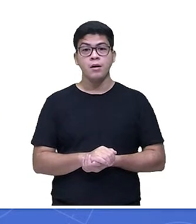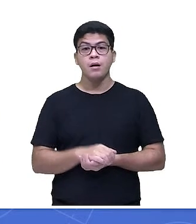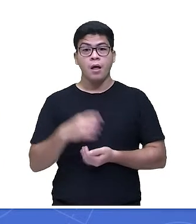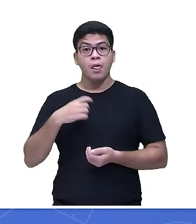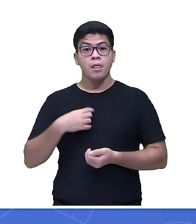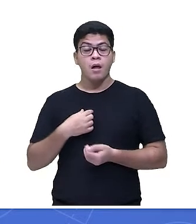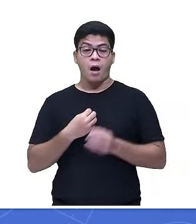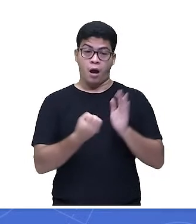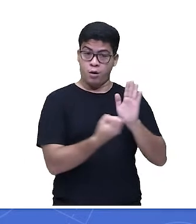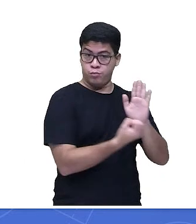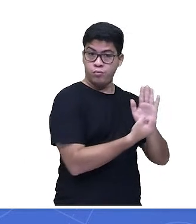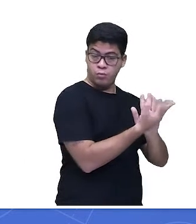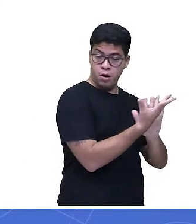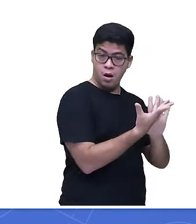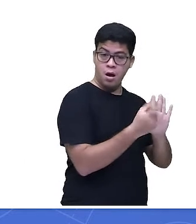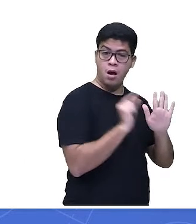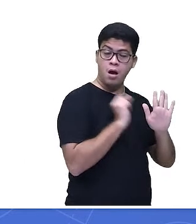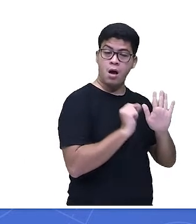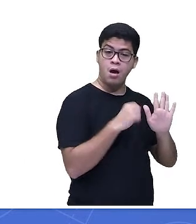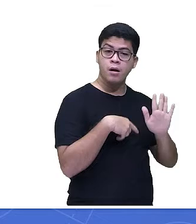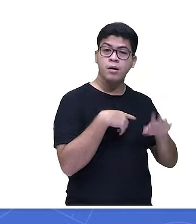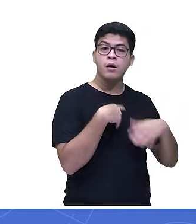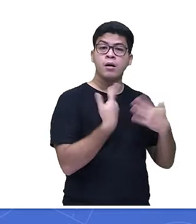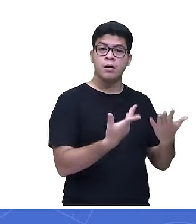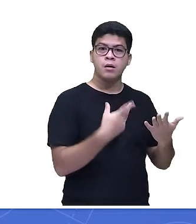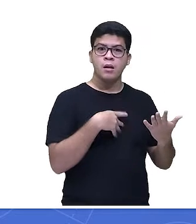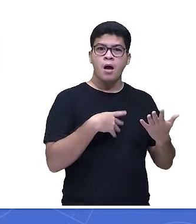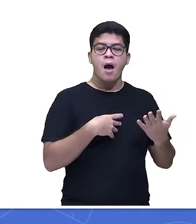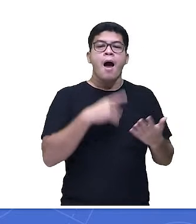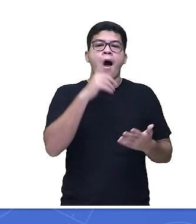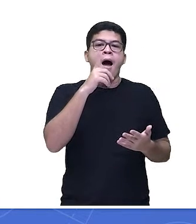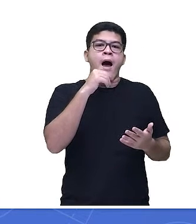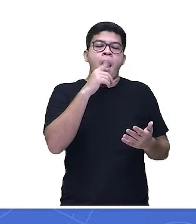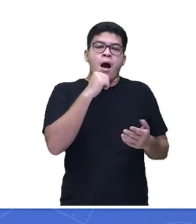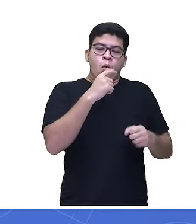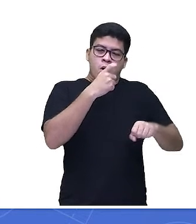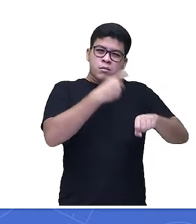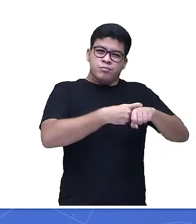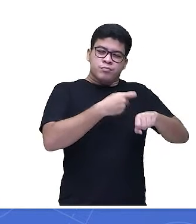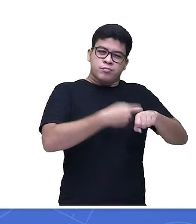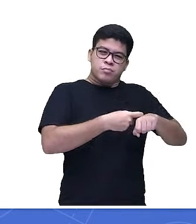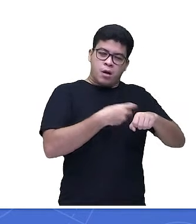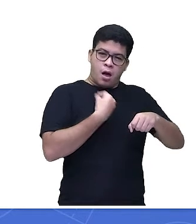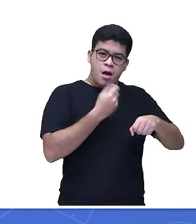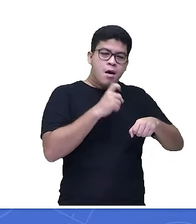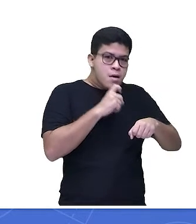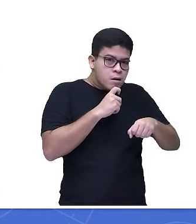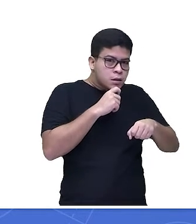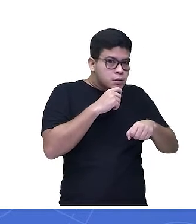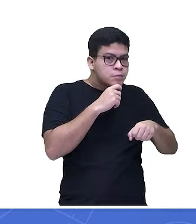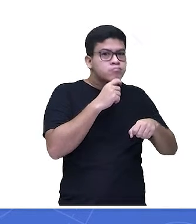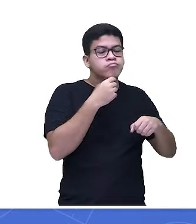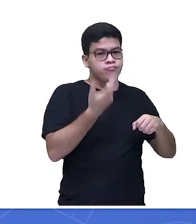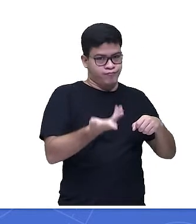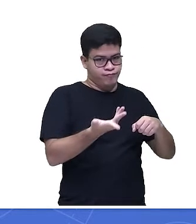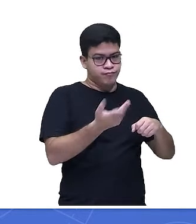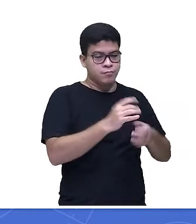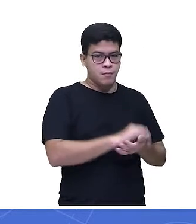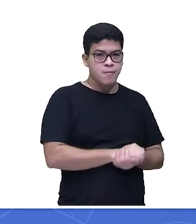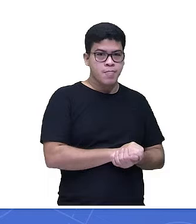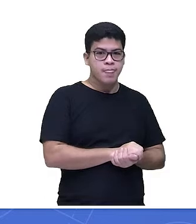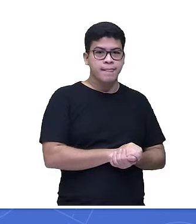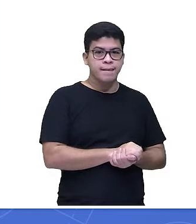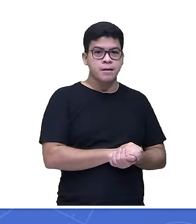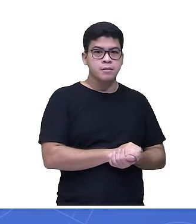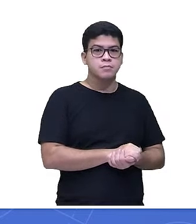misturas heterogêneas, temos água e gelo. A gente não consegue ver as fases? Aqui a gente vê o gelo